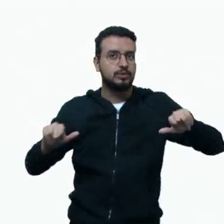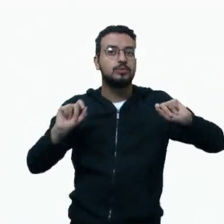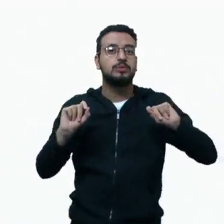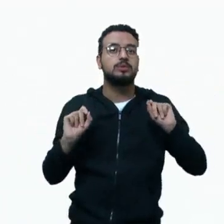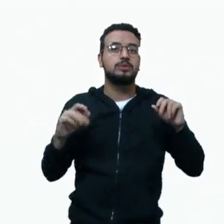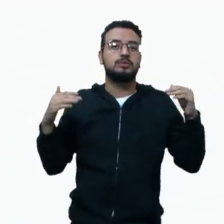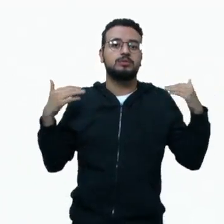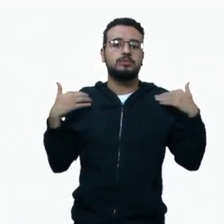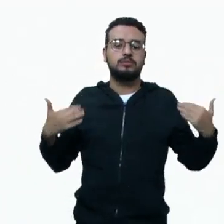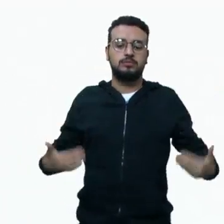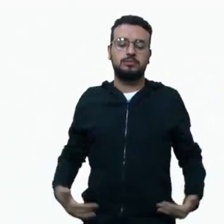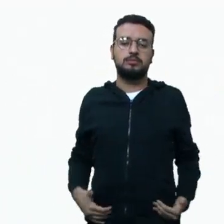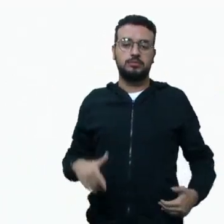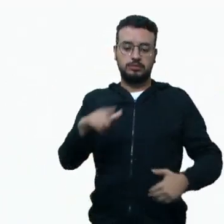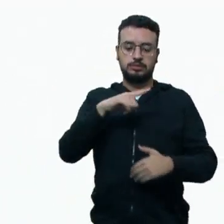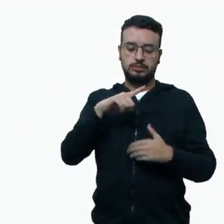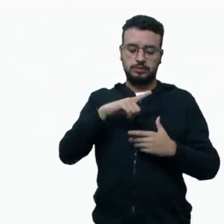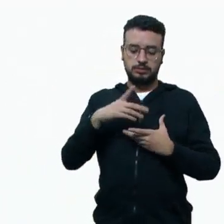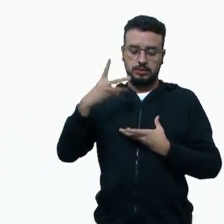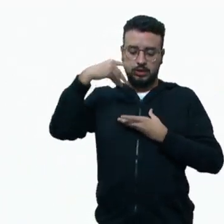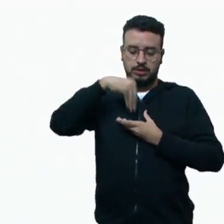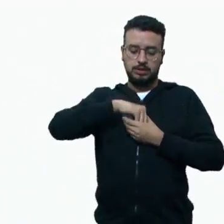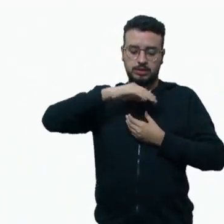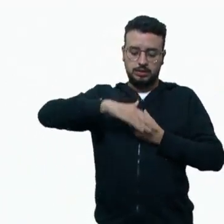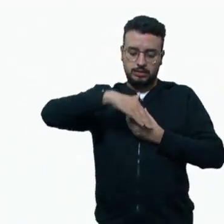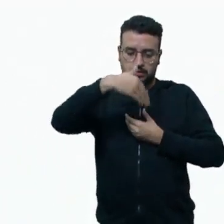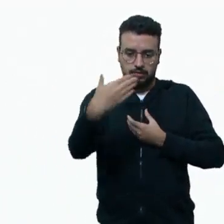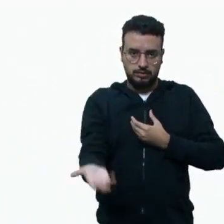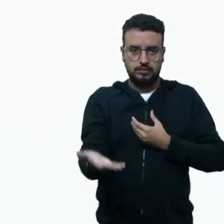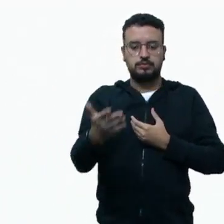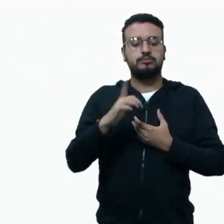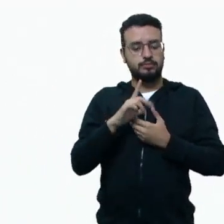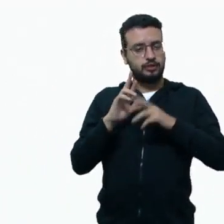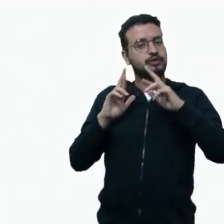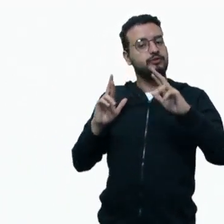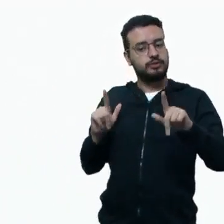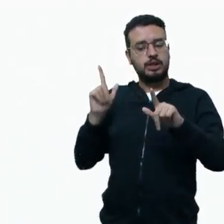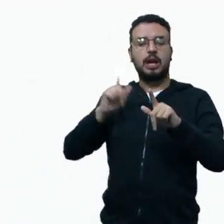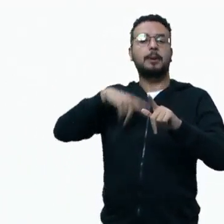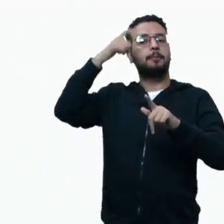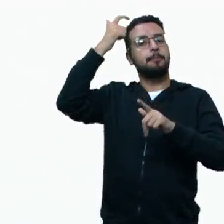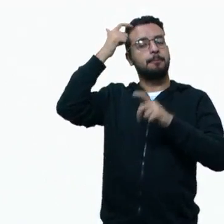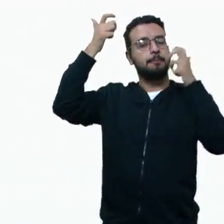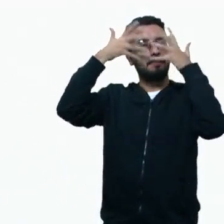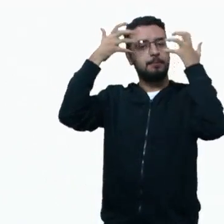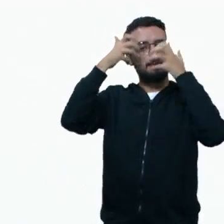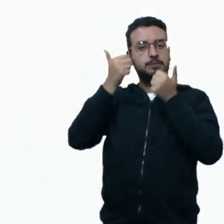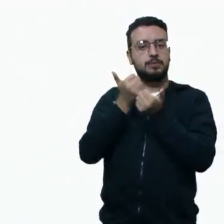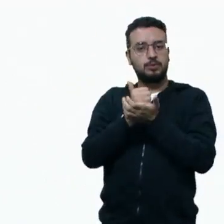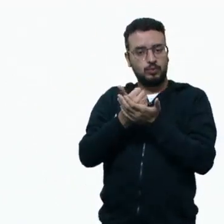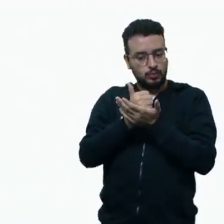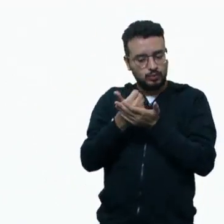externo, a coordenação e controle das atividades do corpo,